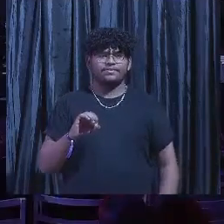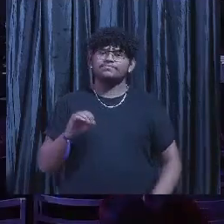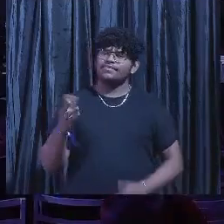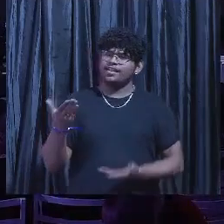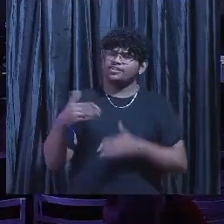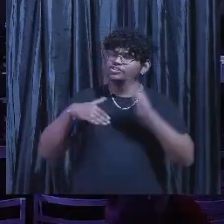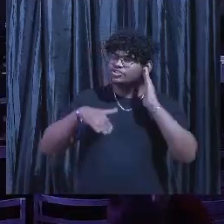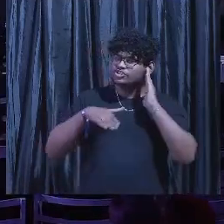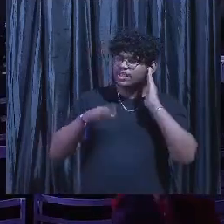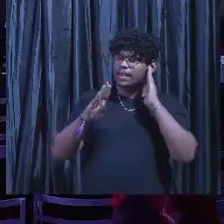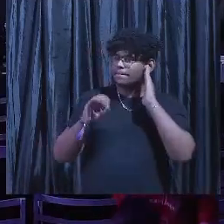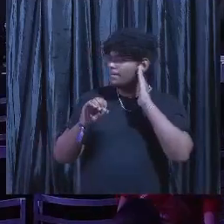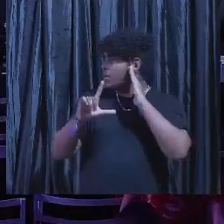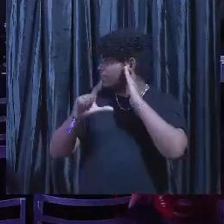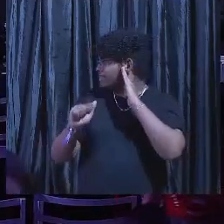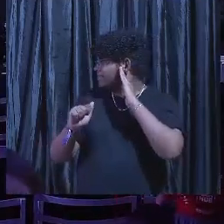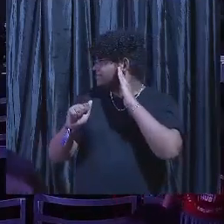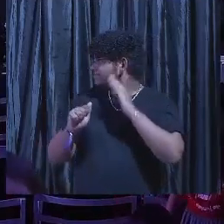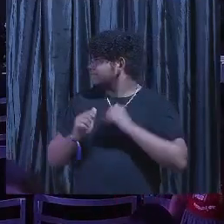Bola!